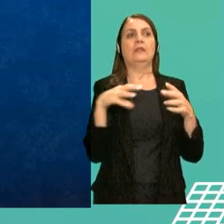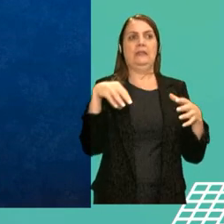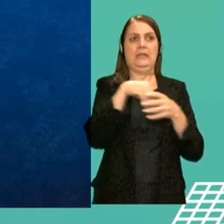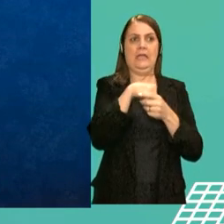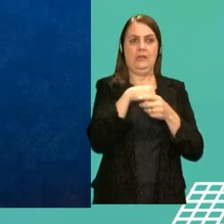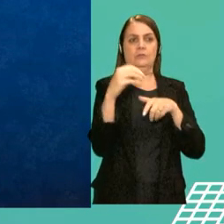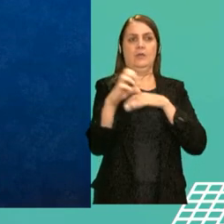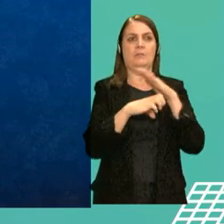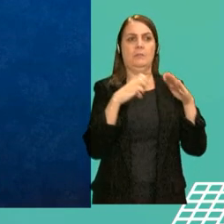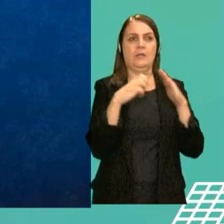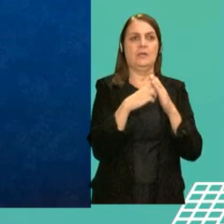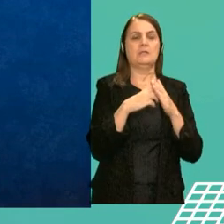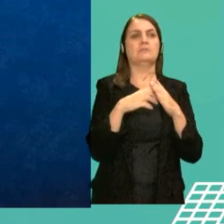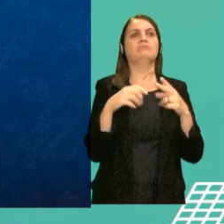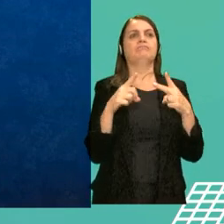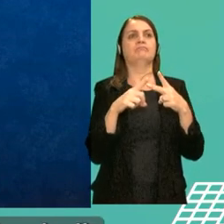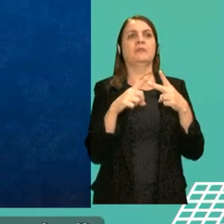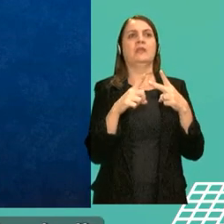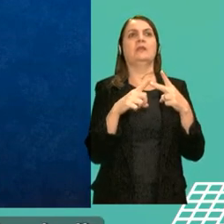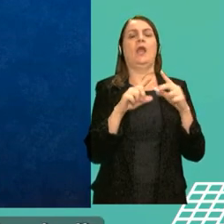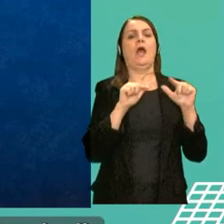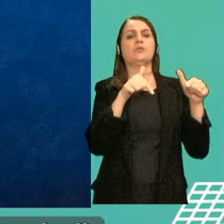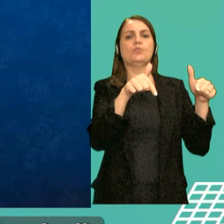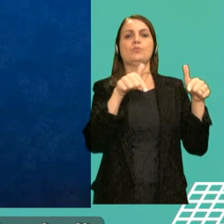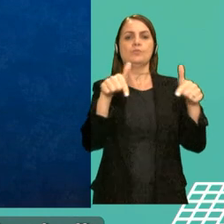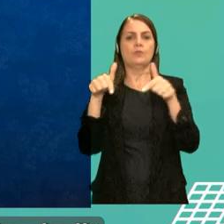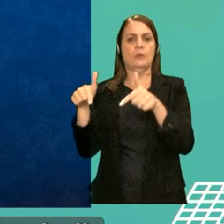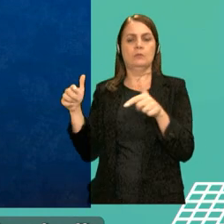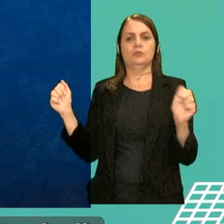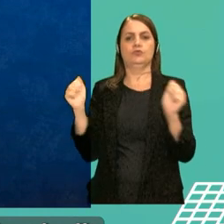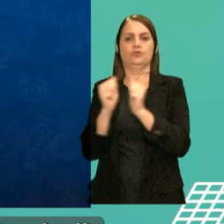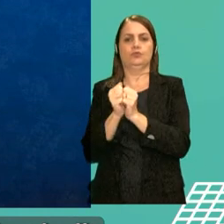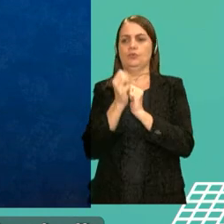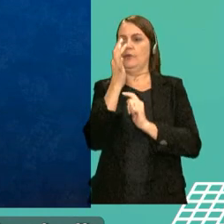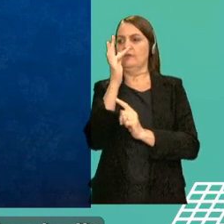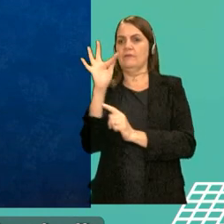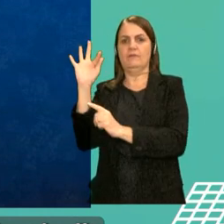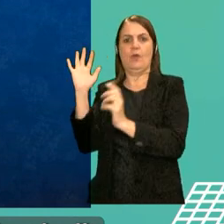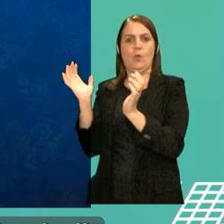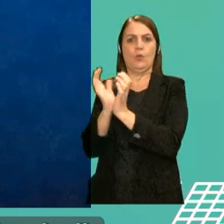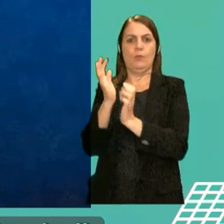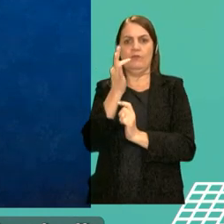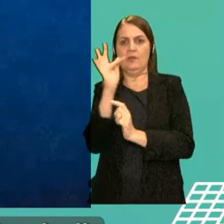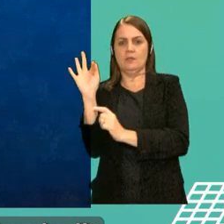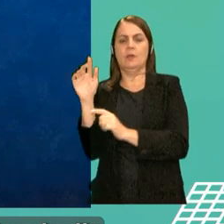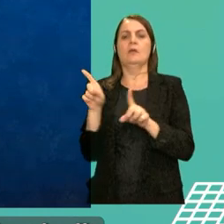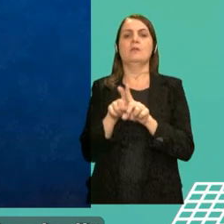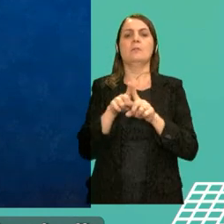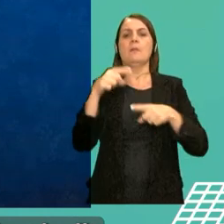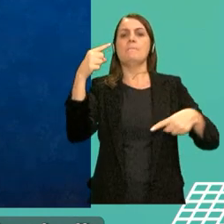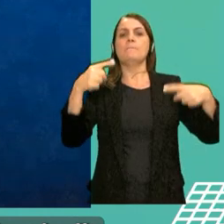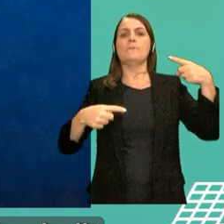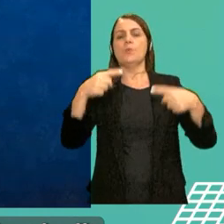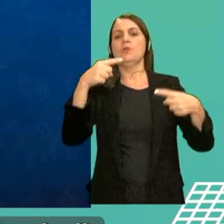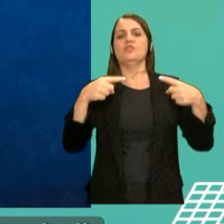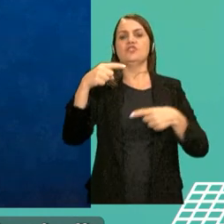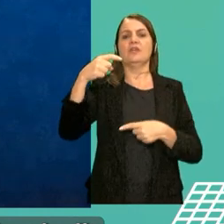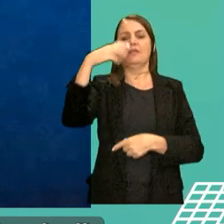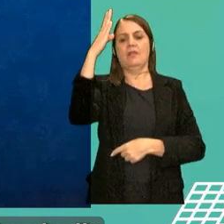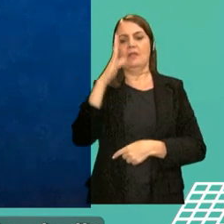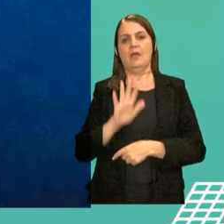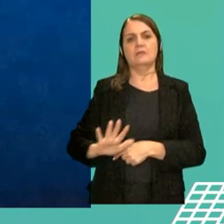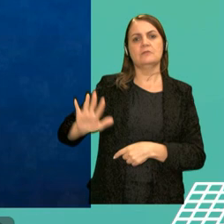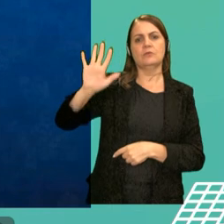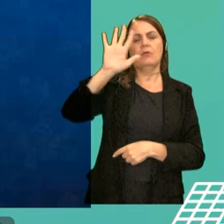que vem atuando junto às federações, participações nacionais, a parte de uma política nacional que vem sendo